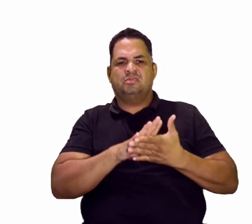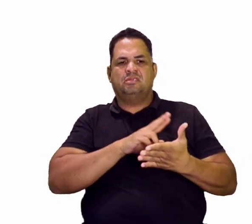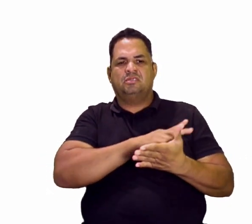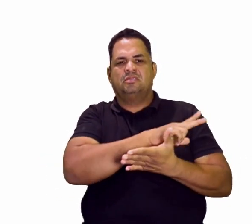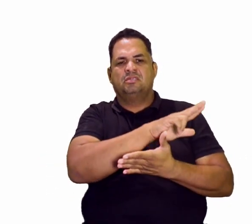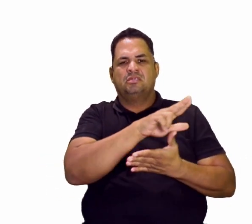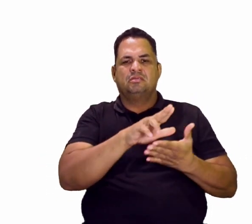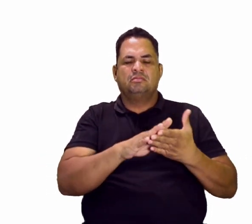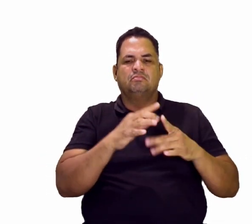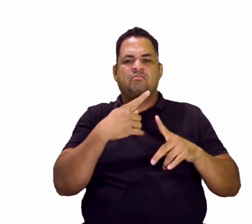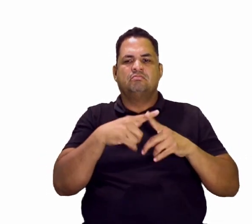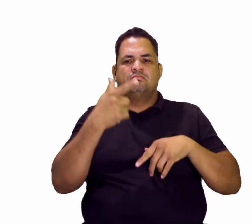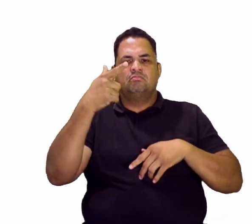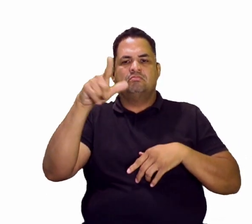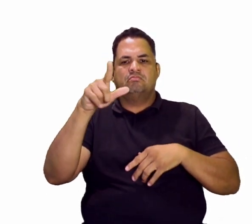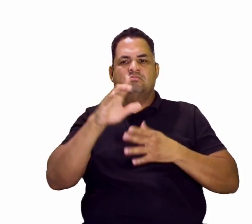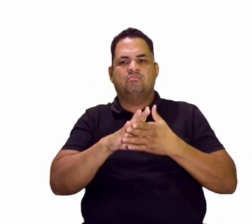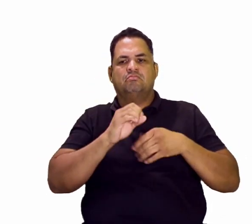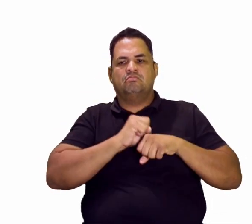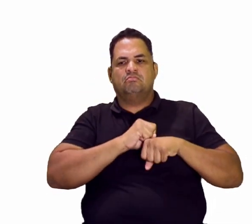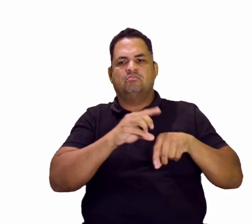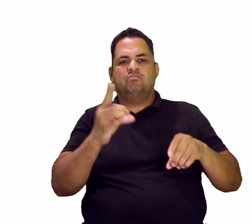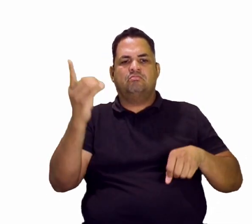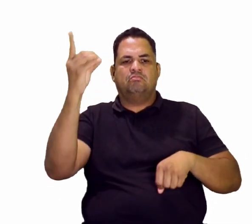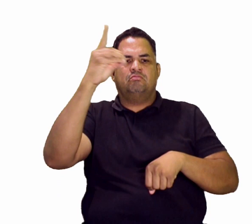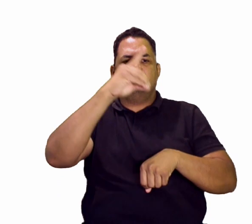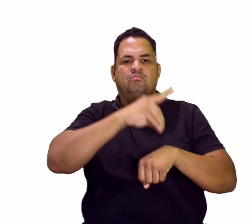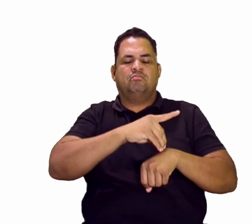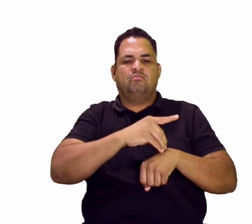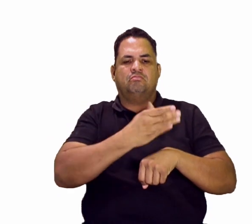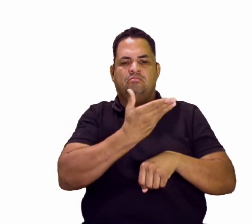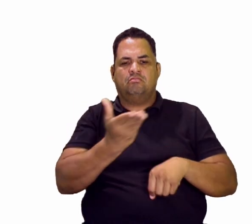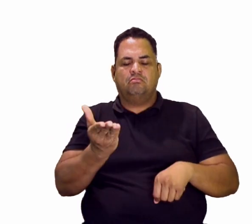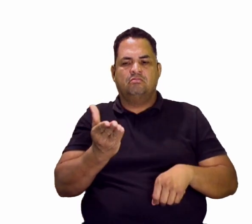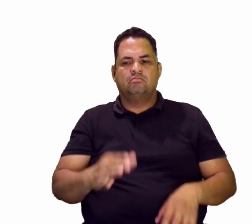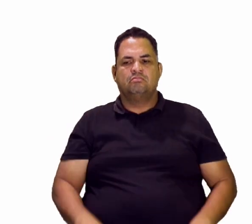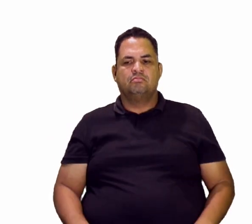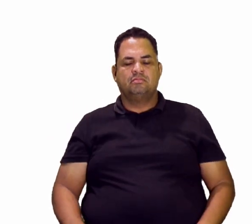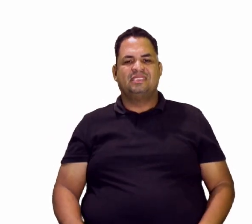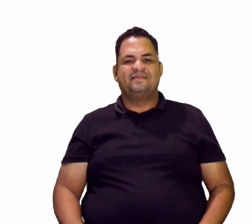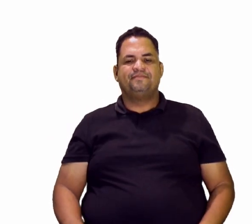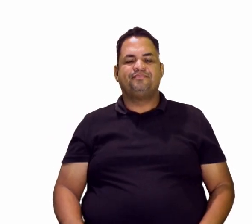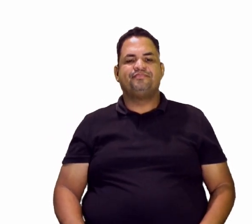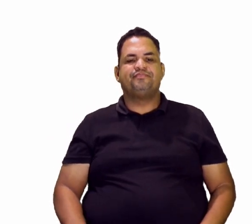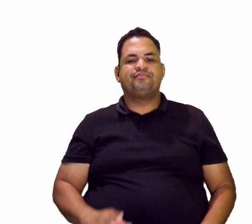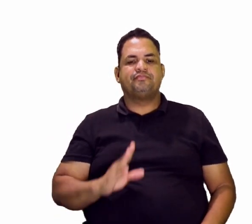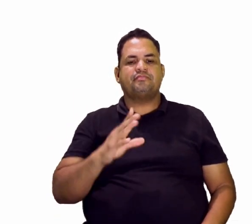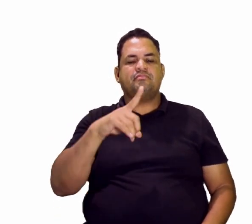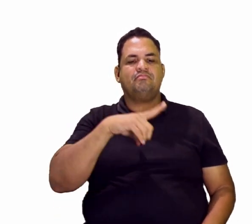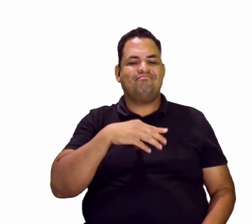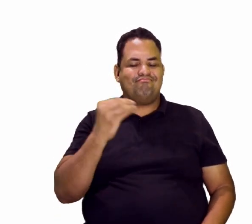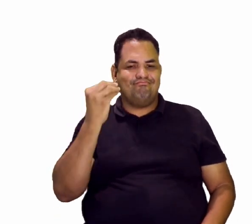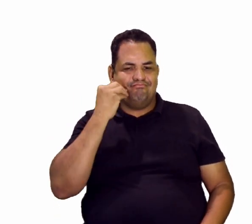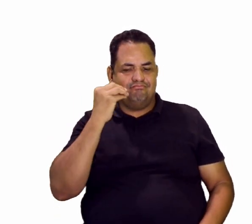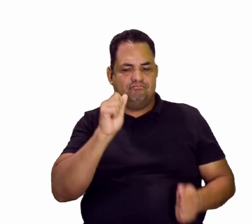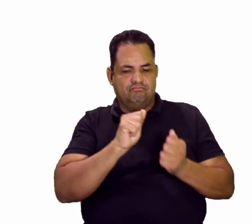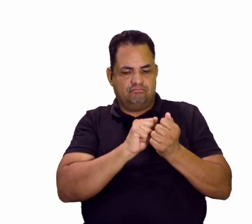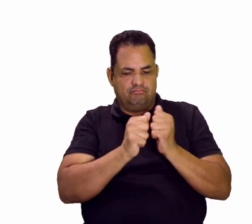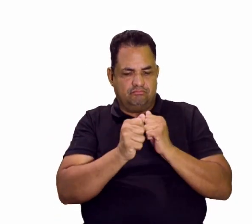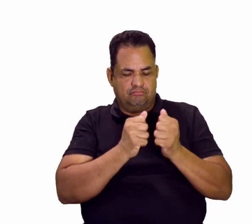vários anos, devido aos repetitivos surtos de dengue relacionados a ela. Então, já se tentou fazer um